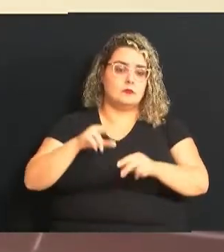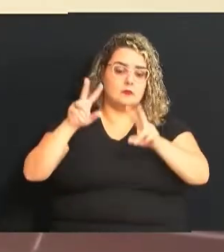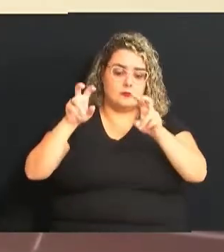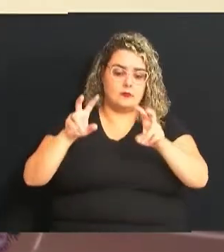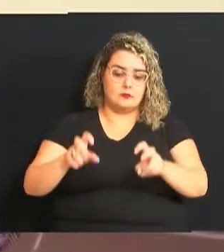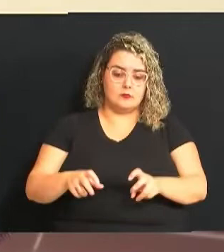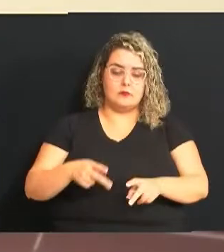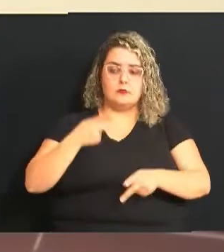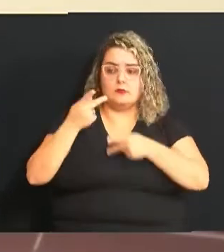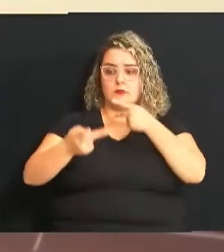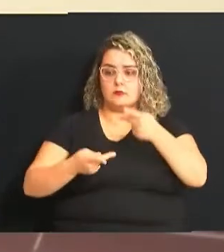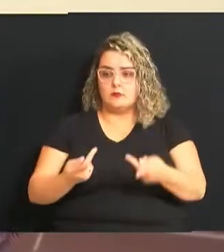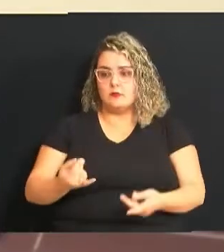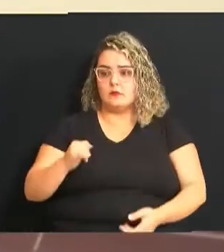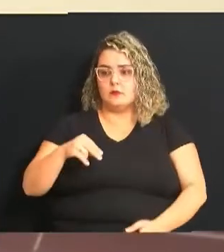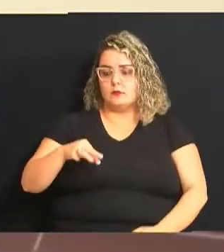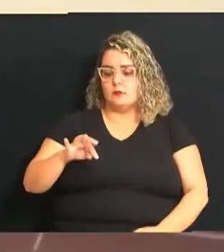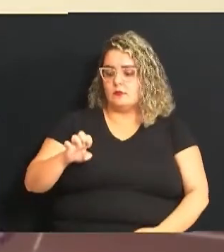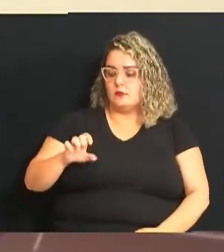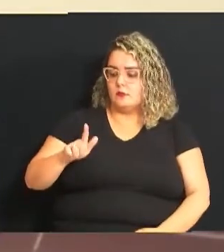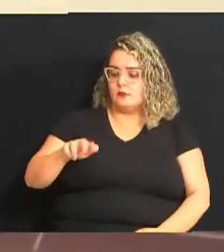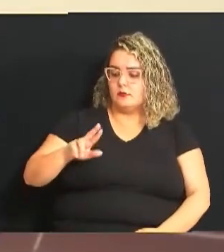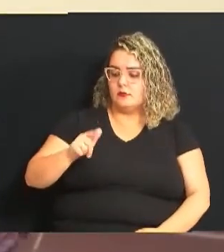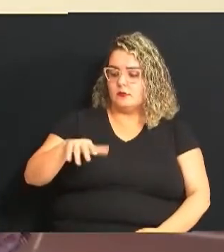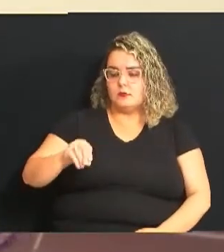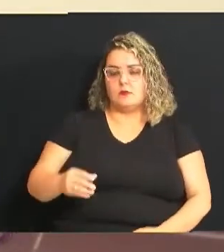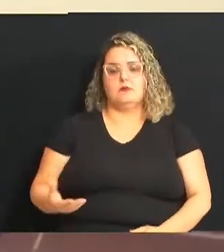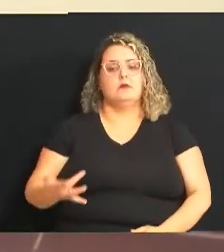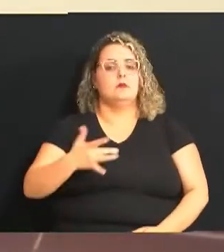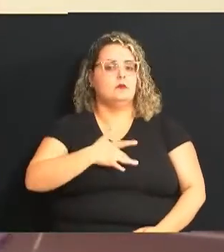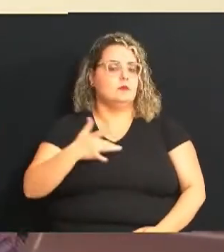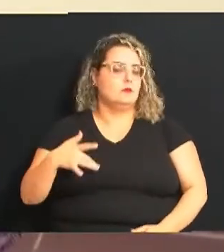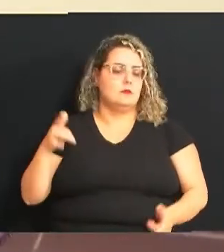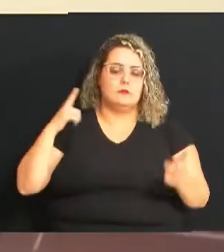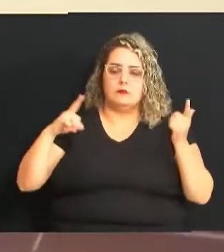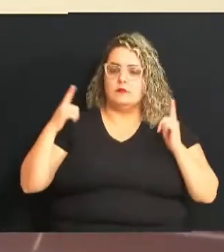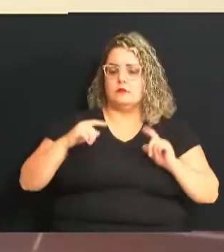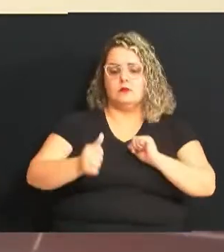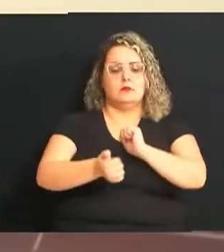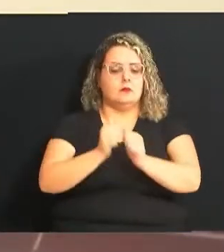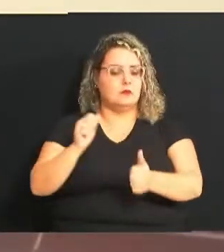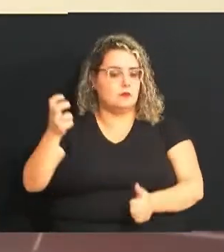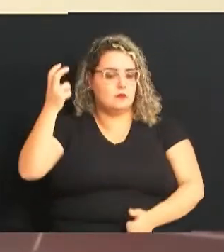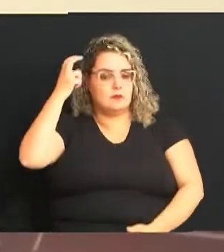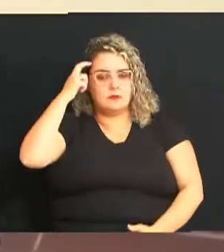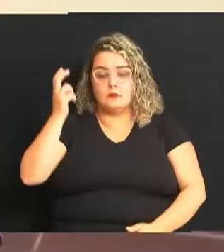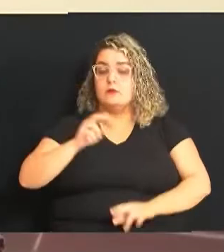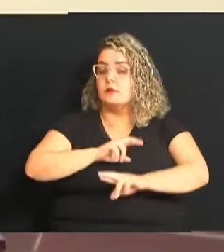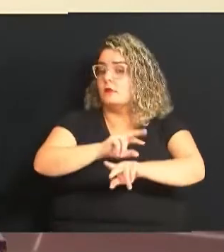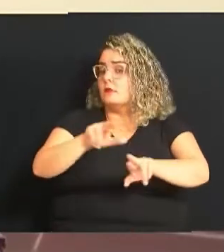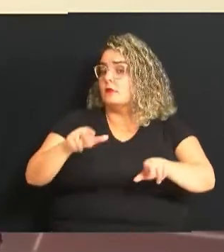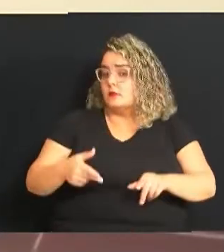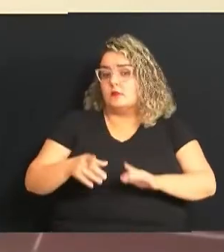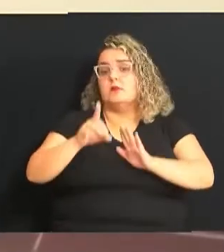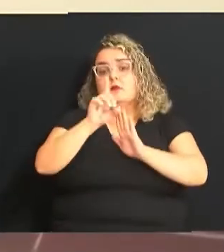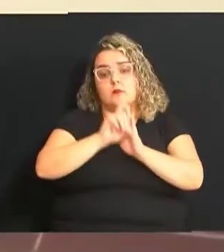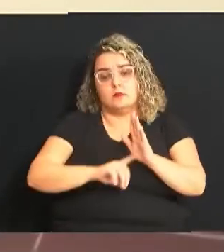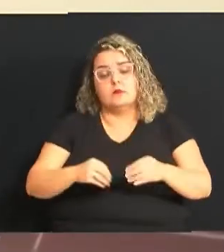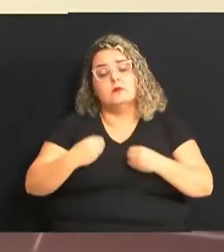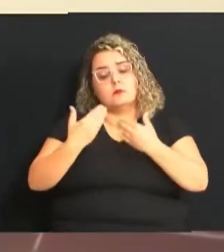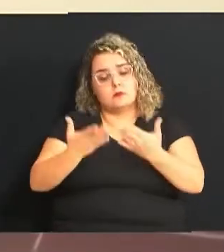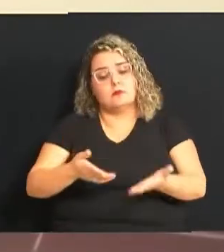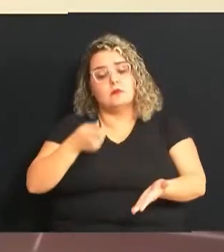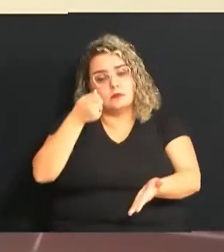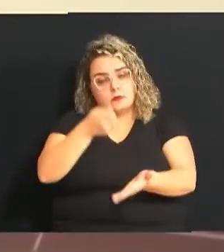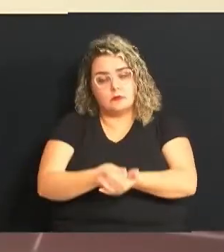conta, né? A integração, saúde, lazer, esporte, cultura, são diversos direitos que precisam ser